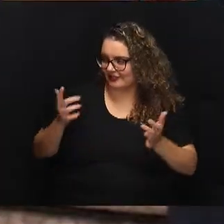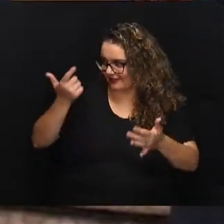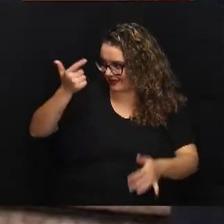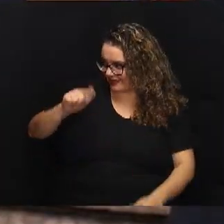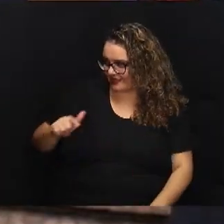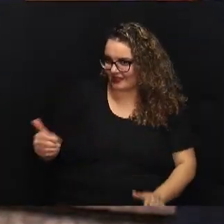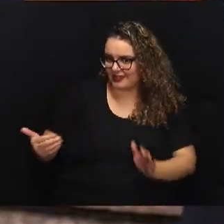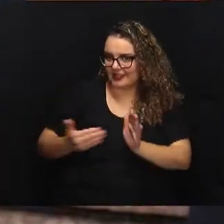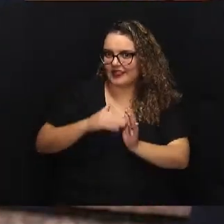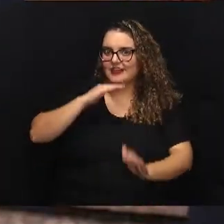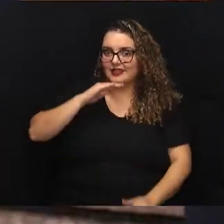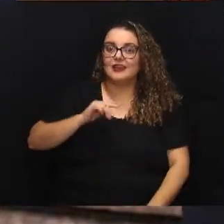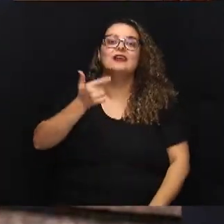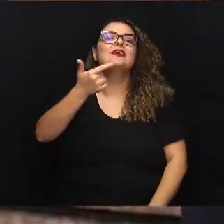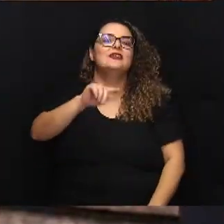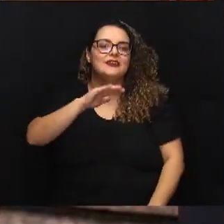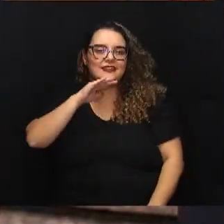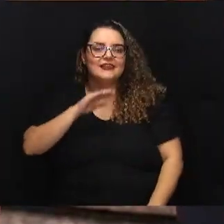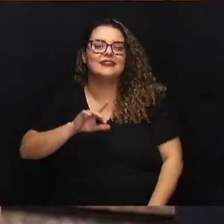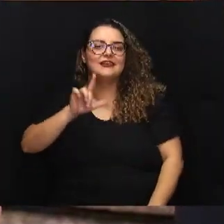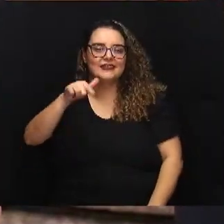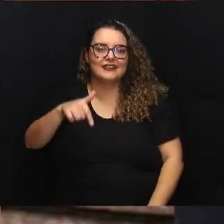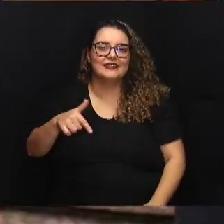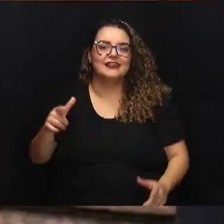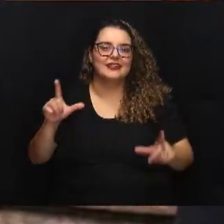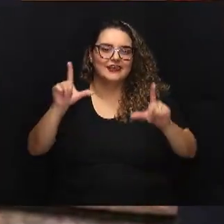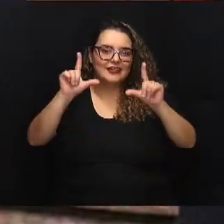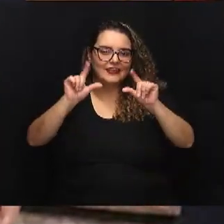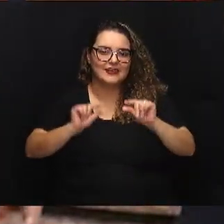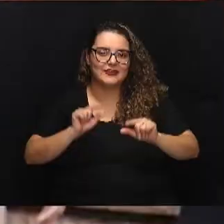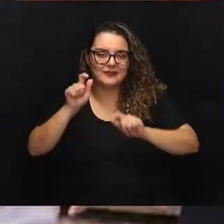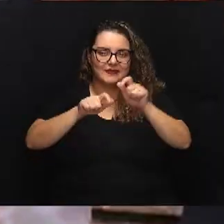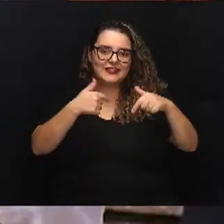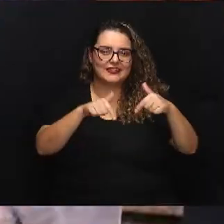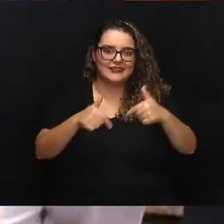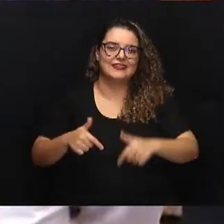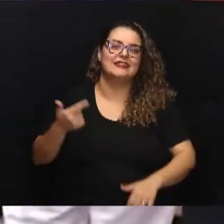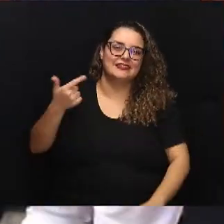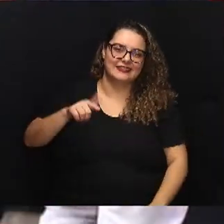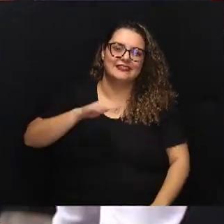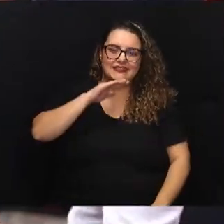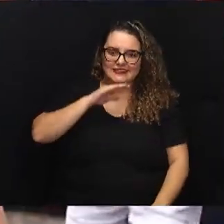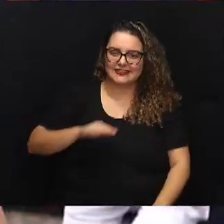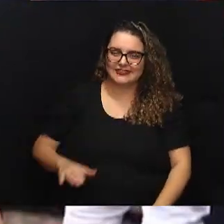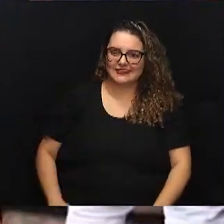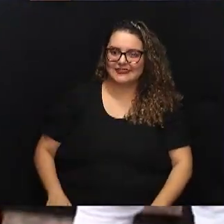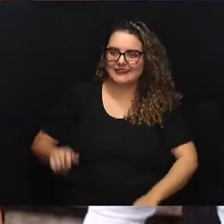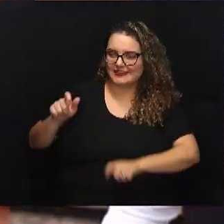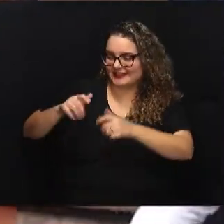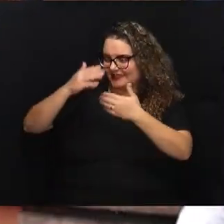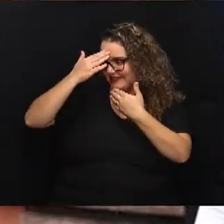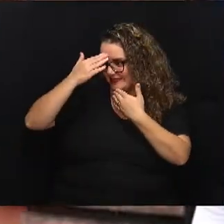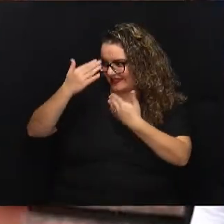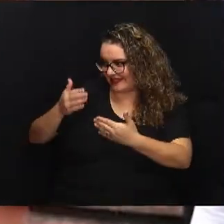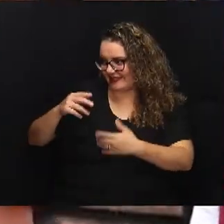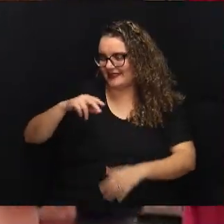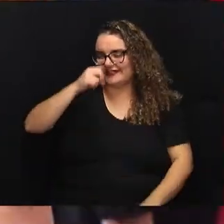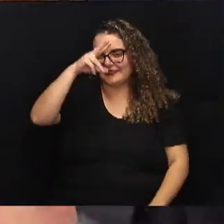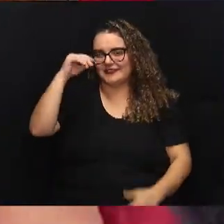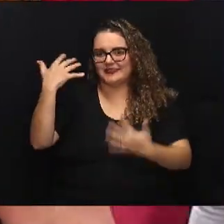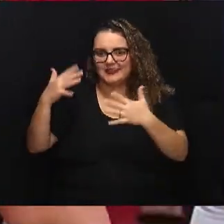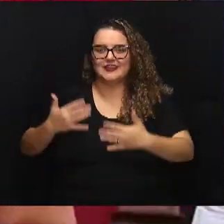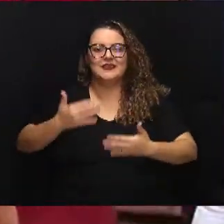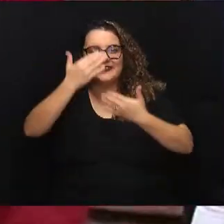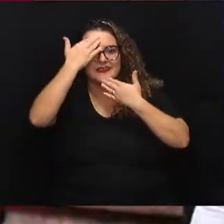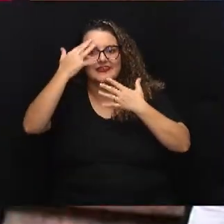até a tarde? Continua à tarde. Aí depois vai diminuir o som para o pessoal trabalhar, mas continua à tarde. Tá certo, então. Parabéns, prefeito. Muito obrigado, um abraço a